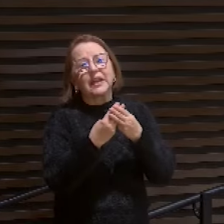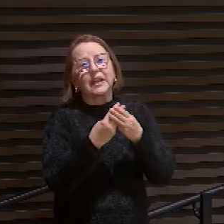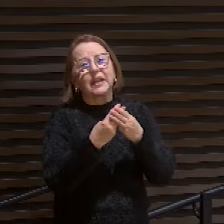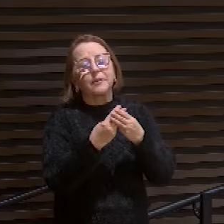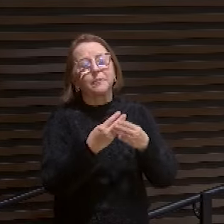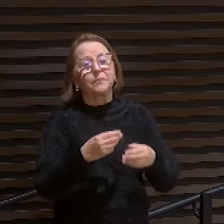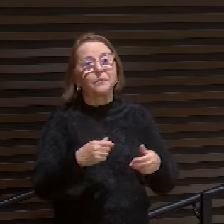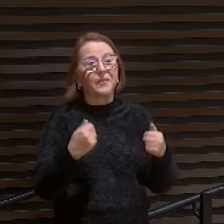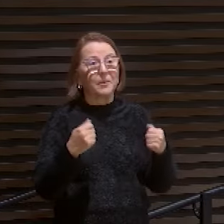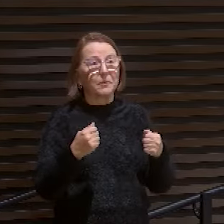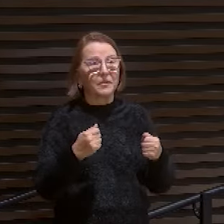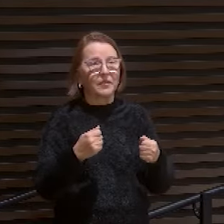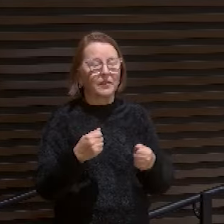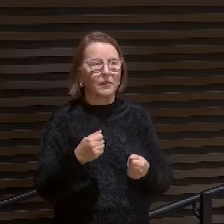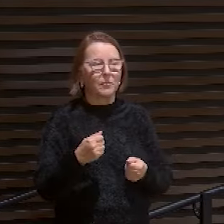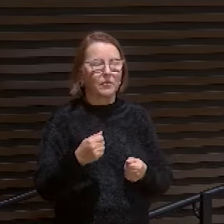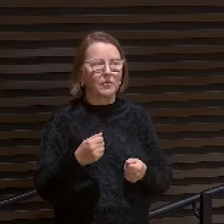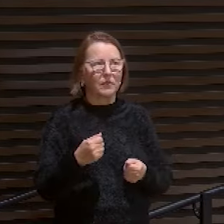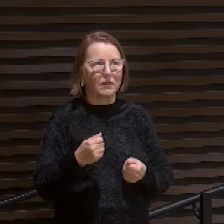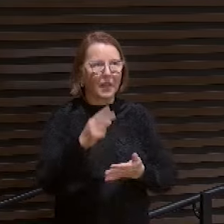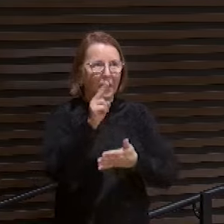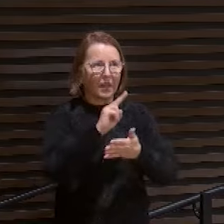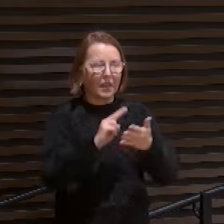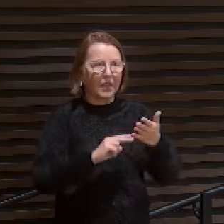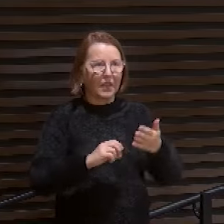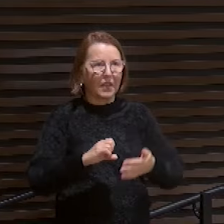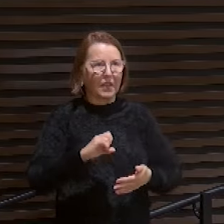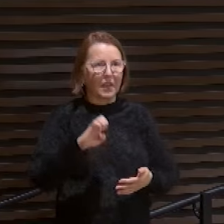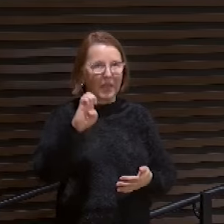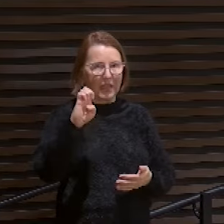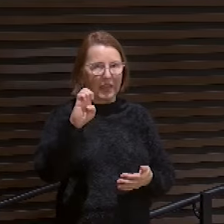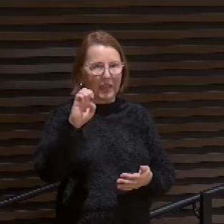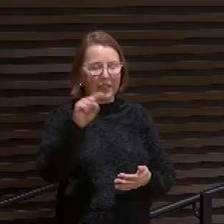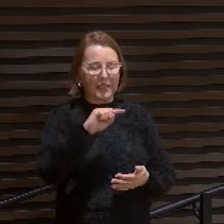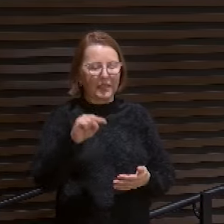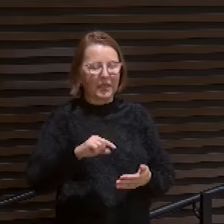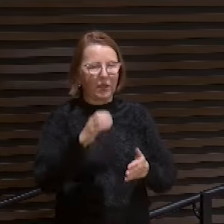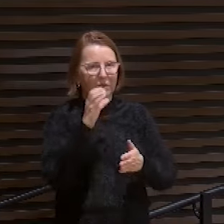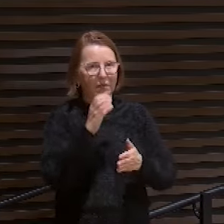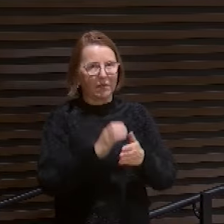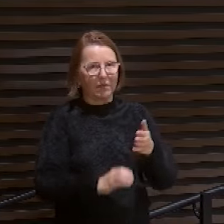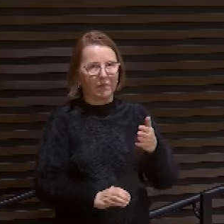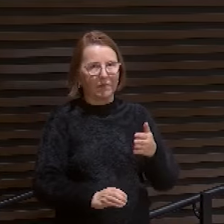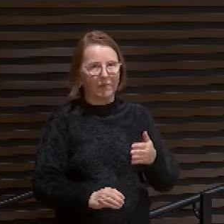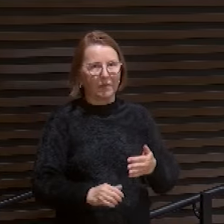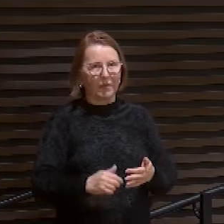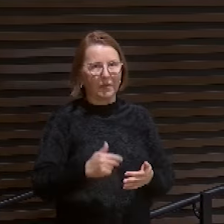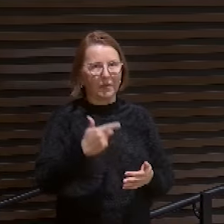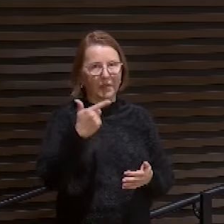voltar para para Ezequiel capítulo 37.